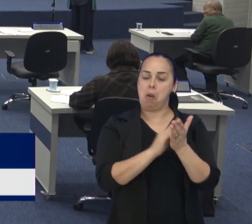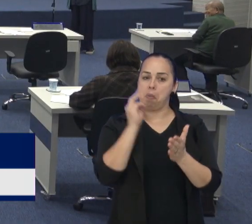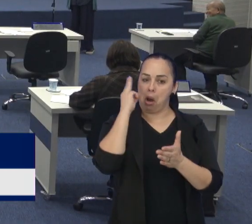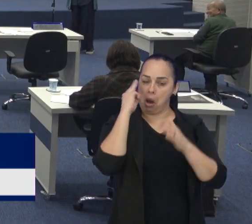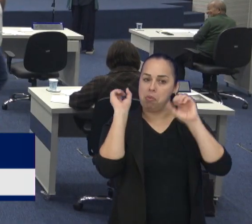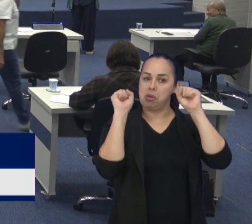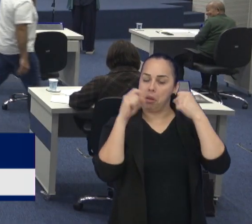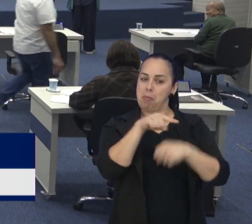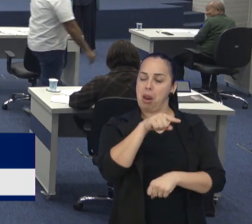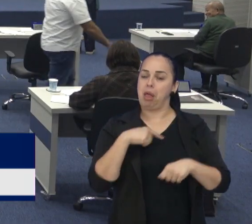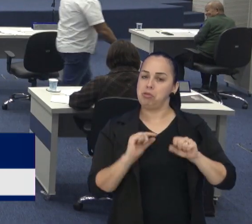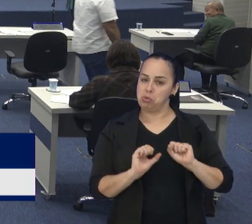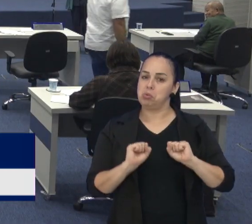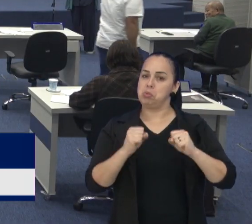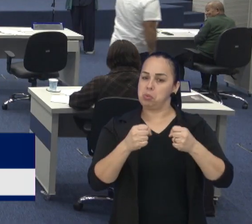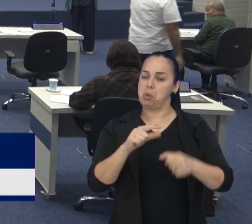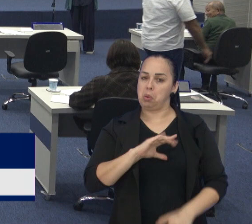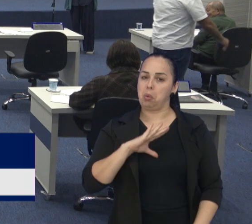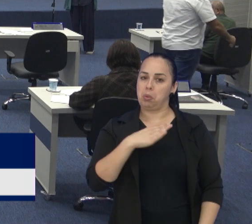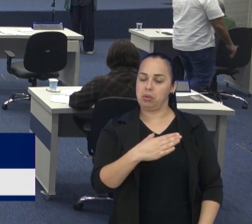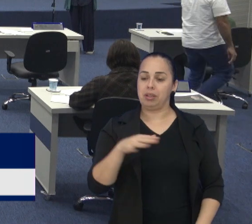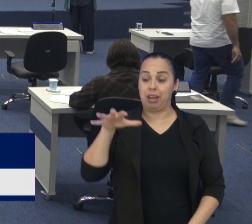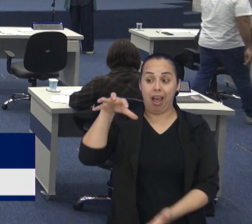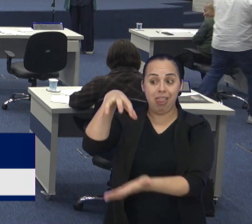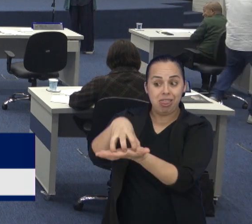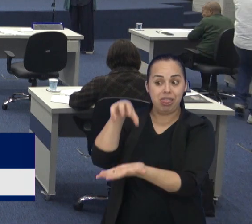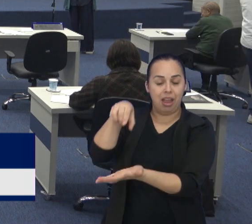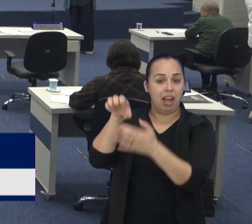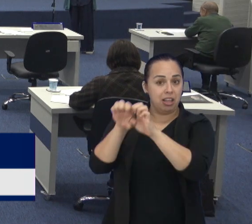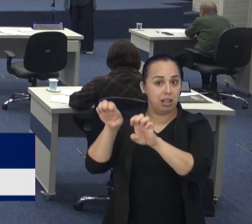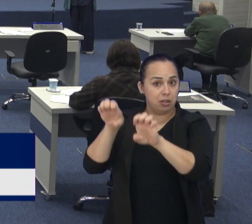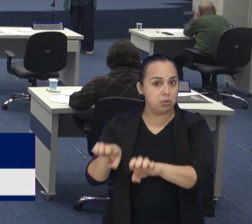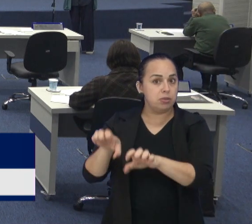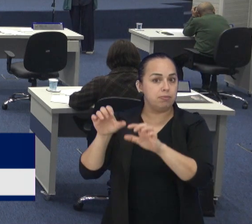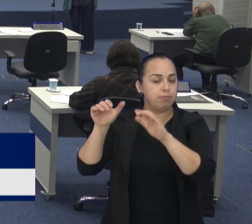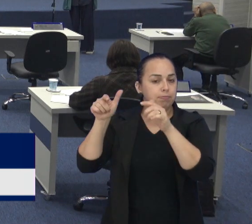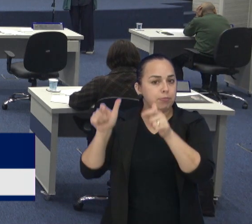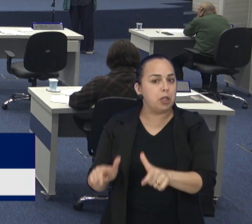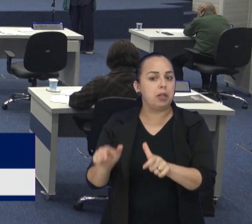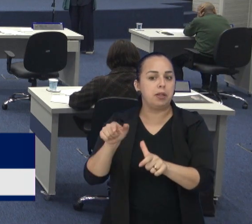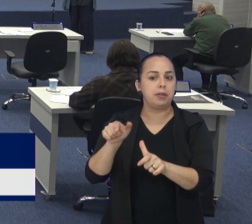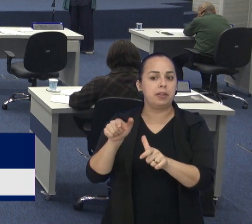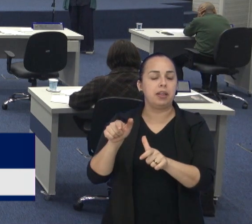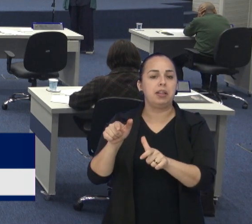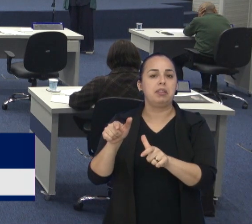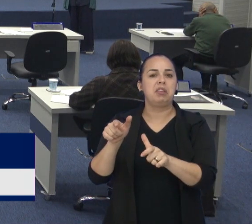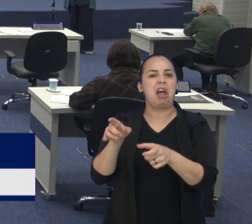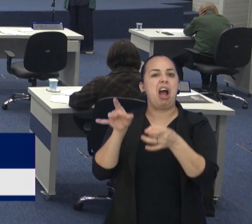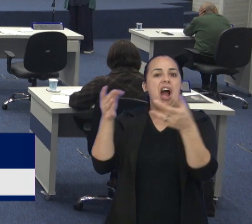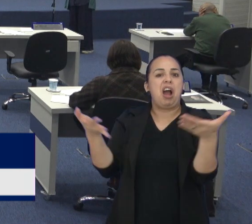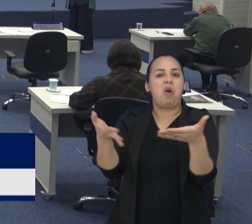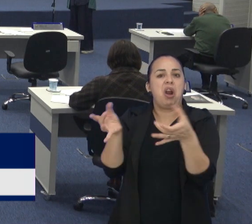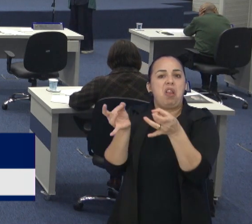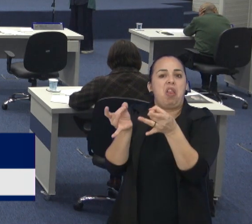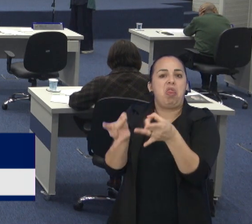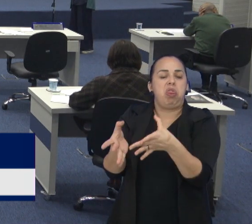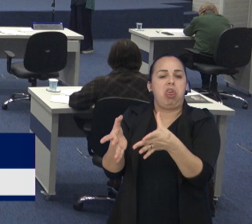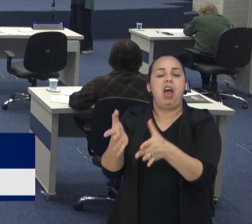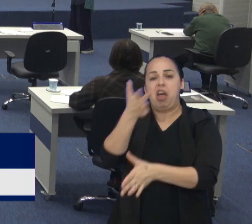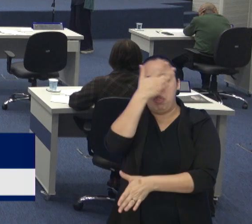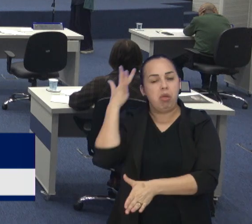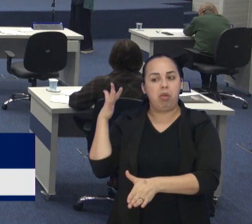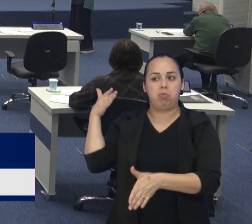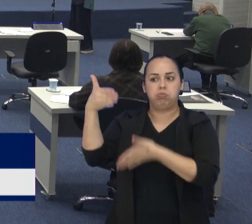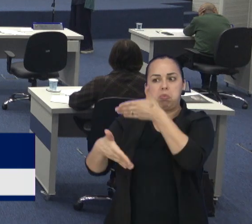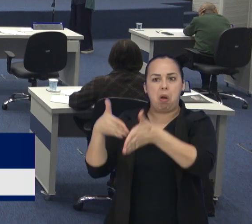uma atitude, que esse prédio, esse imóvel está largado lá, saqueado,